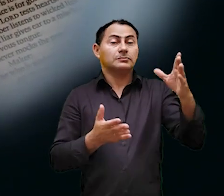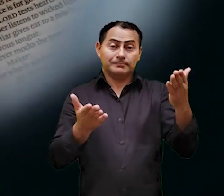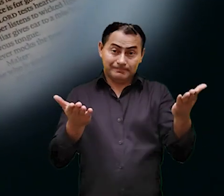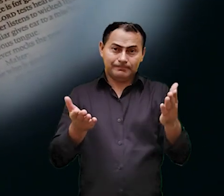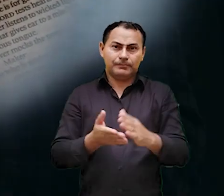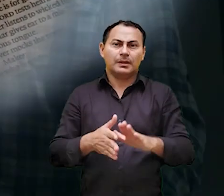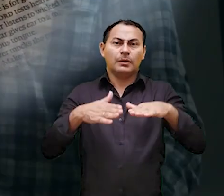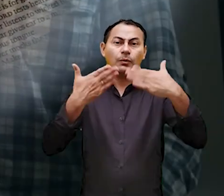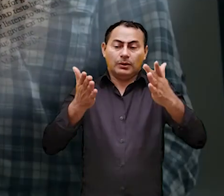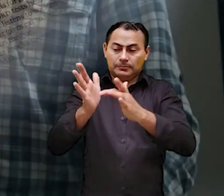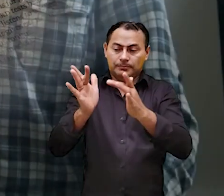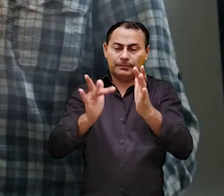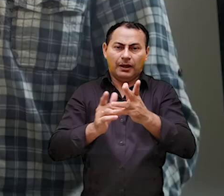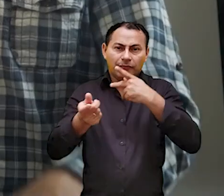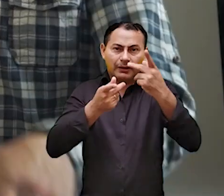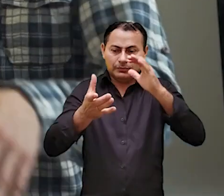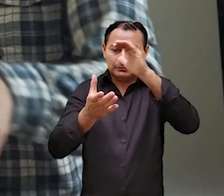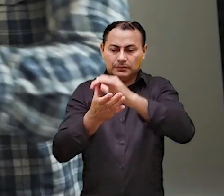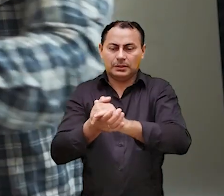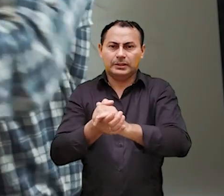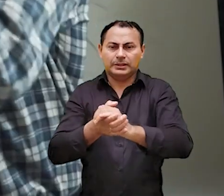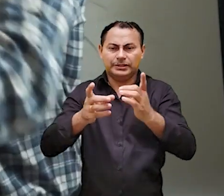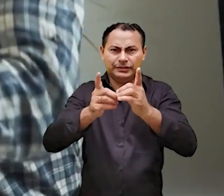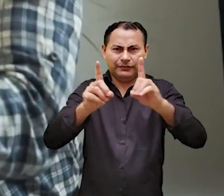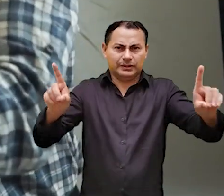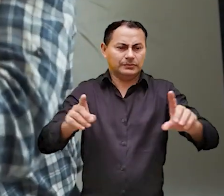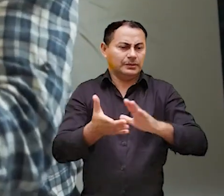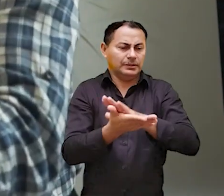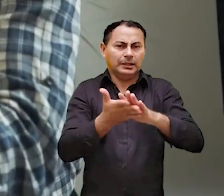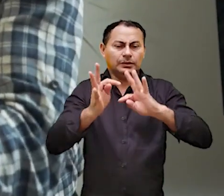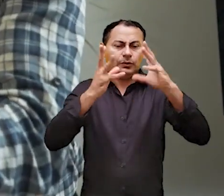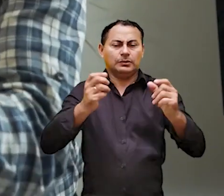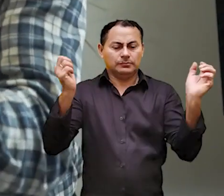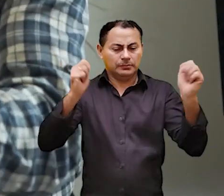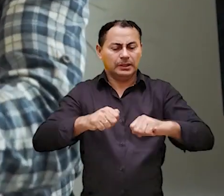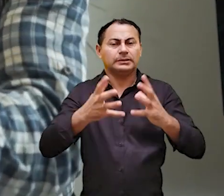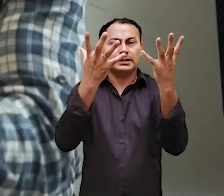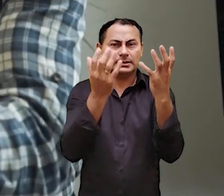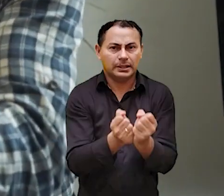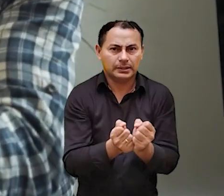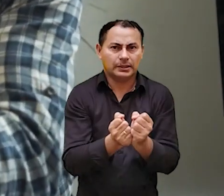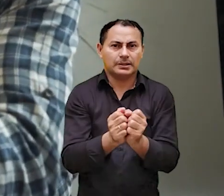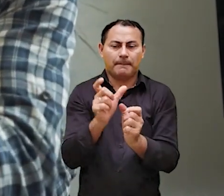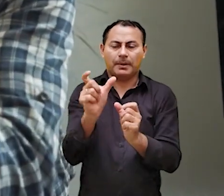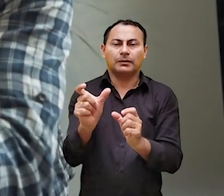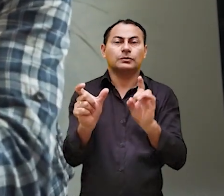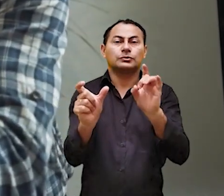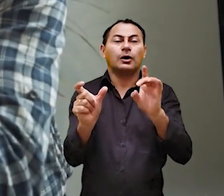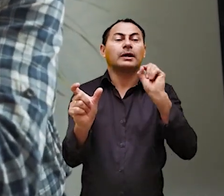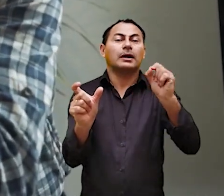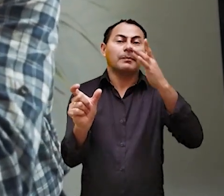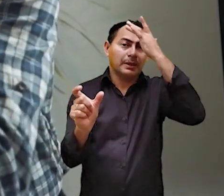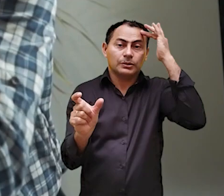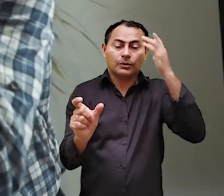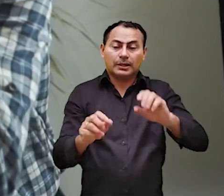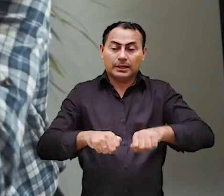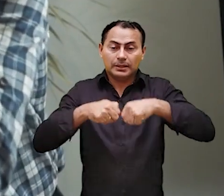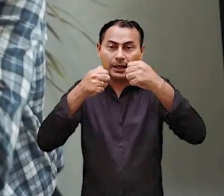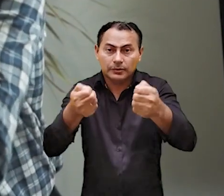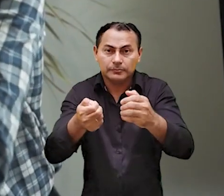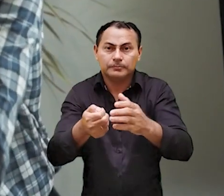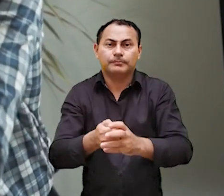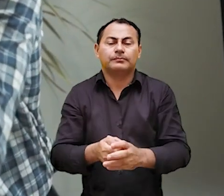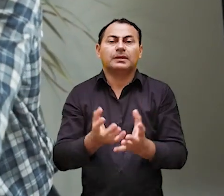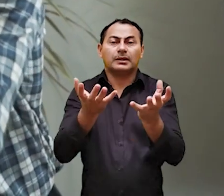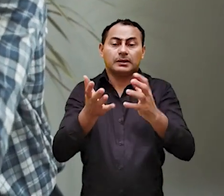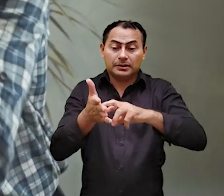sem Deus. Quando Jesus falou sobre o casamento e divórcio, disse: nem todos têm condições de aceitar esta palavra, somente aqueles a quem isso